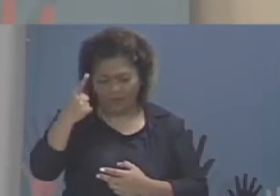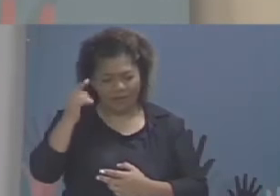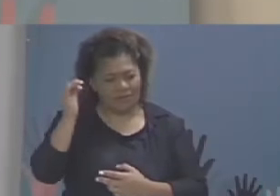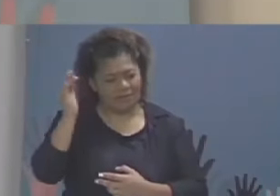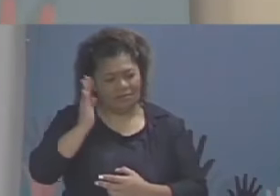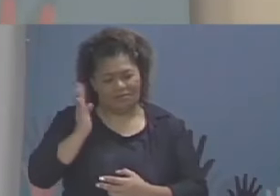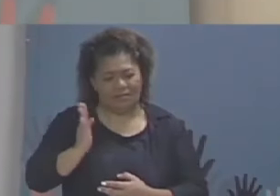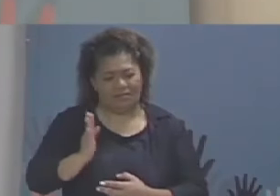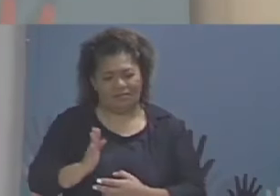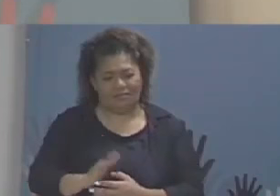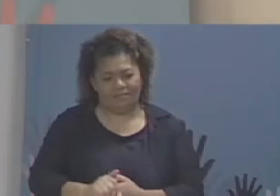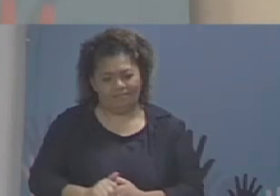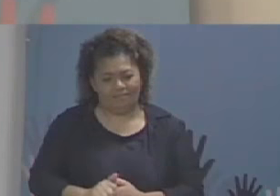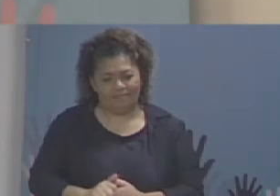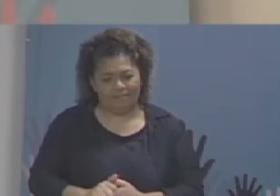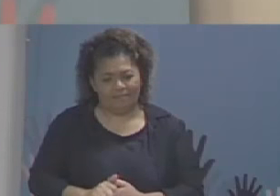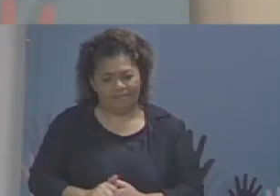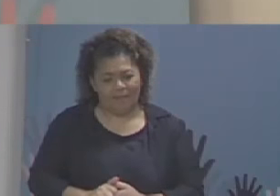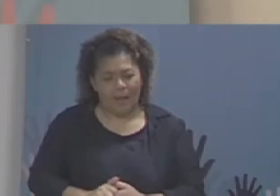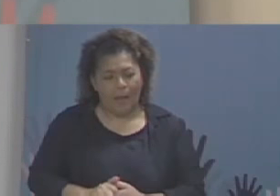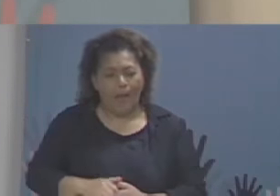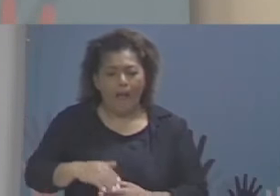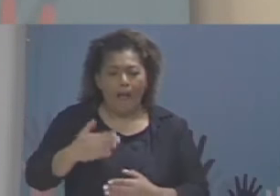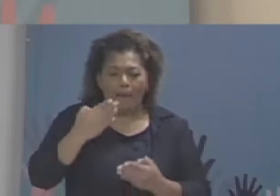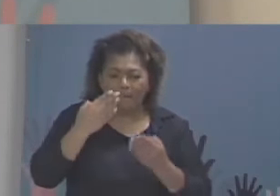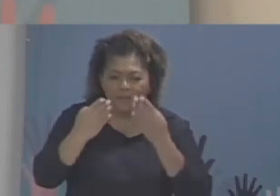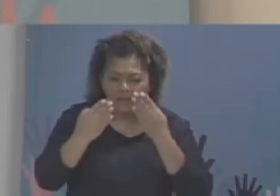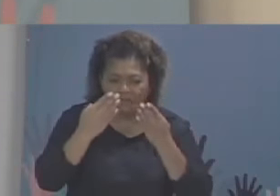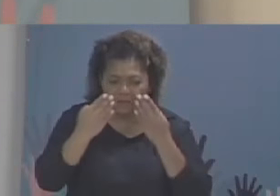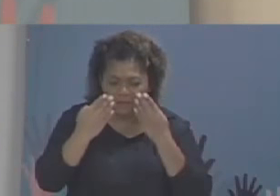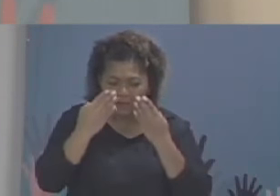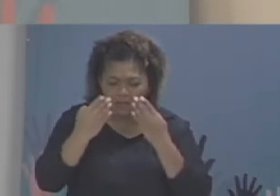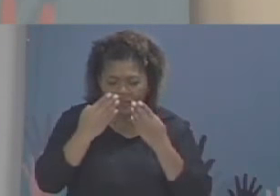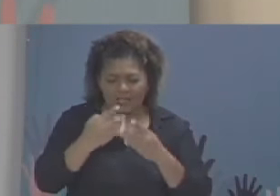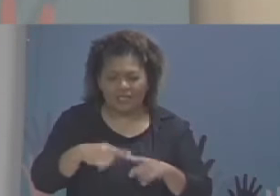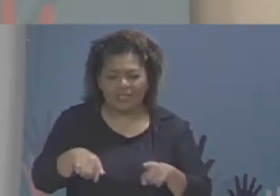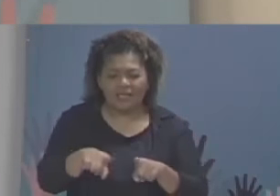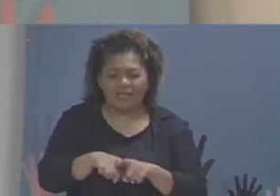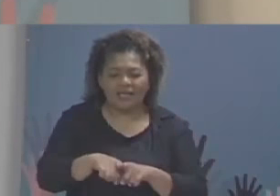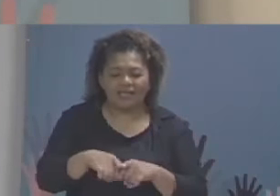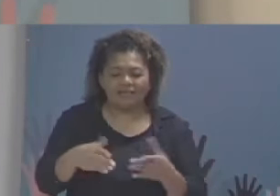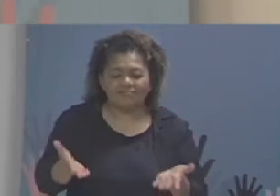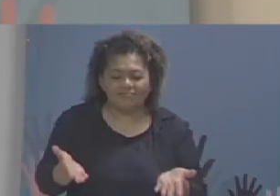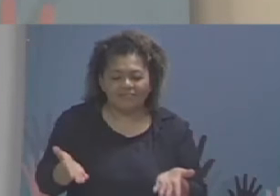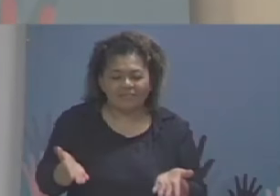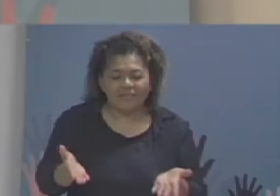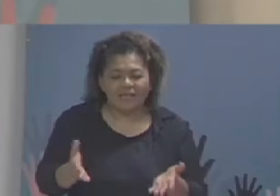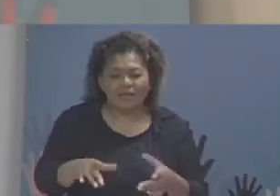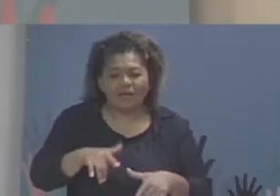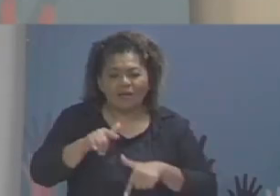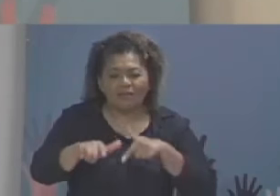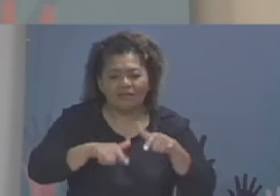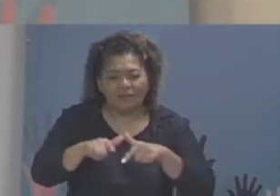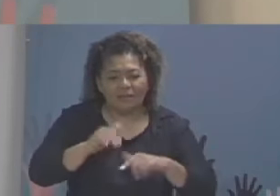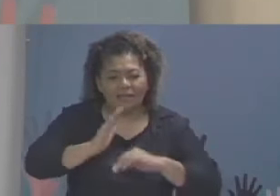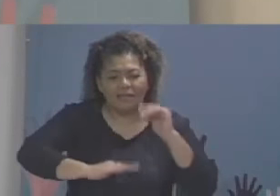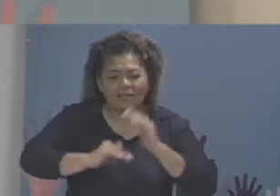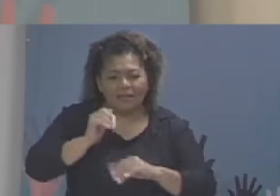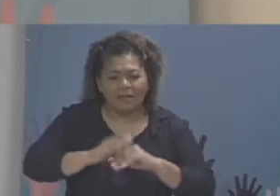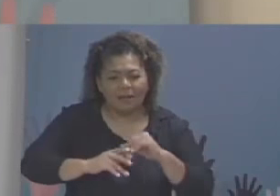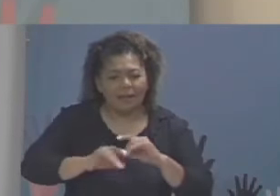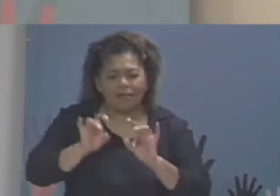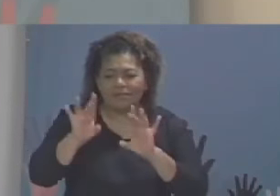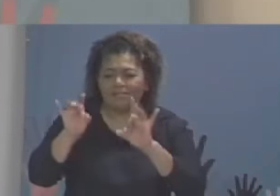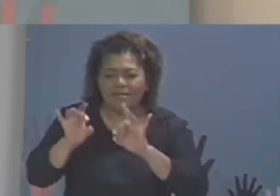uma hidra de mil cabeças. É uma psicologia que a pessoa aprende desde genética, a psicanálise, a neuropsicologia. Qual é o mercado que tem para o profissional especialista no